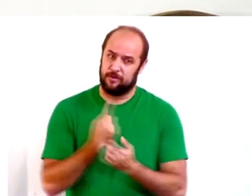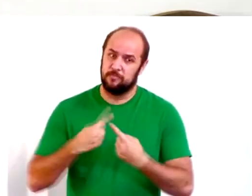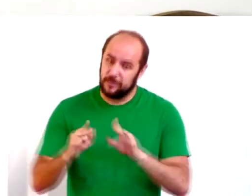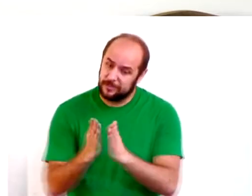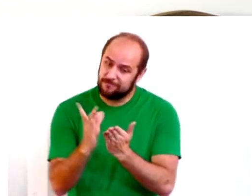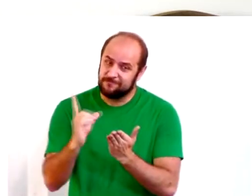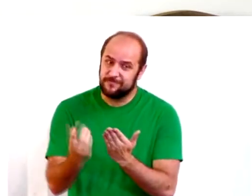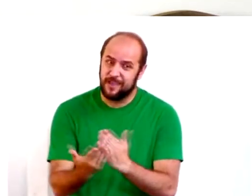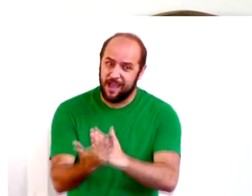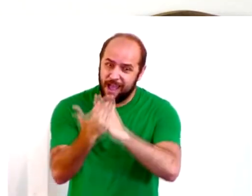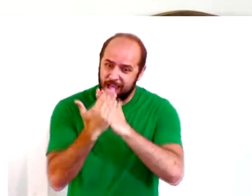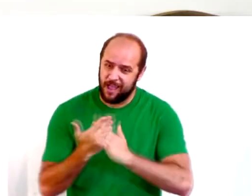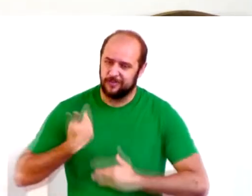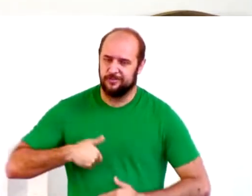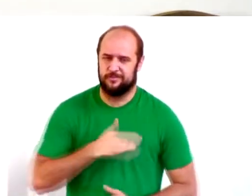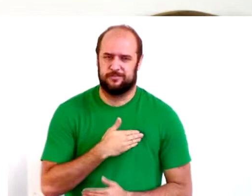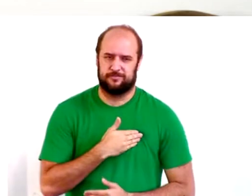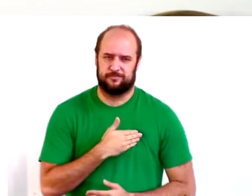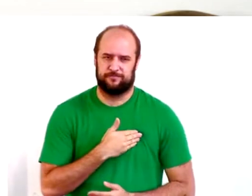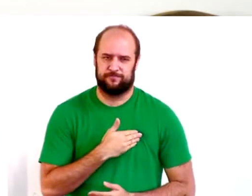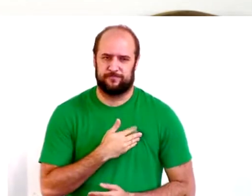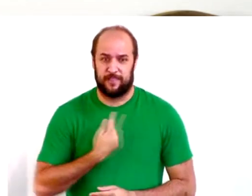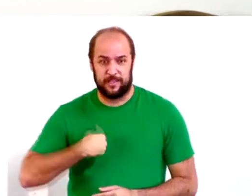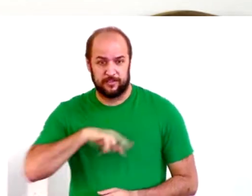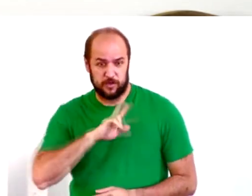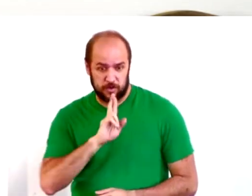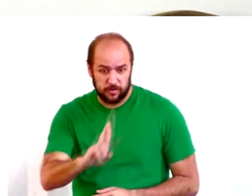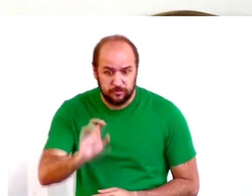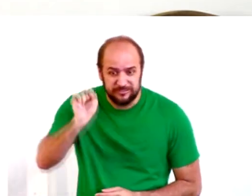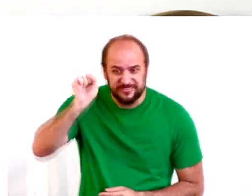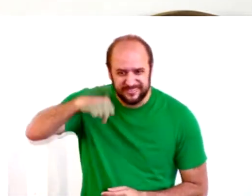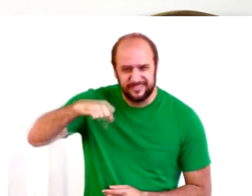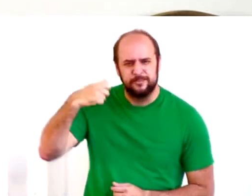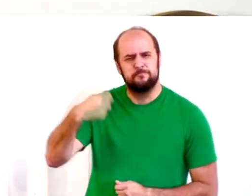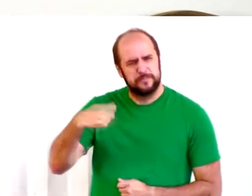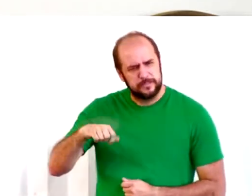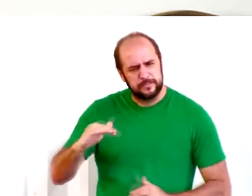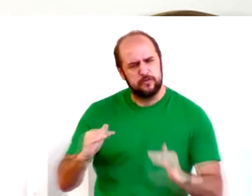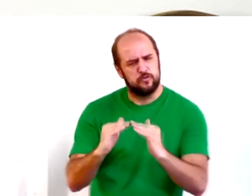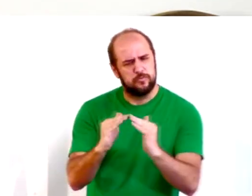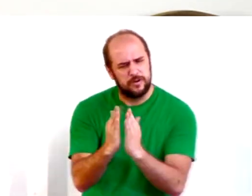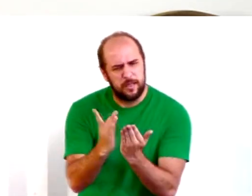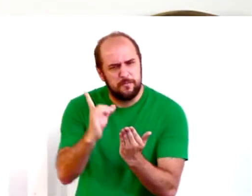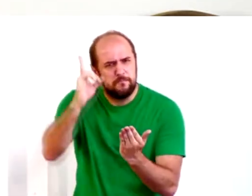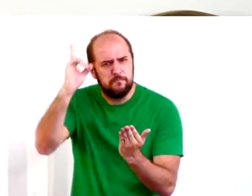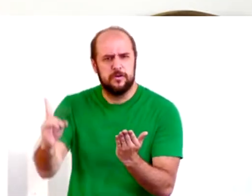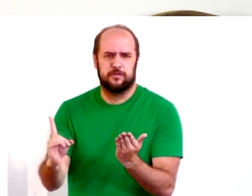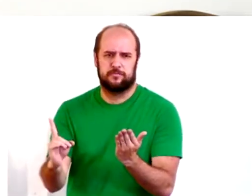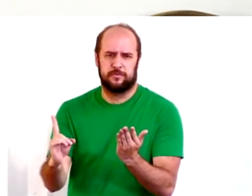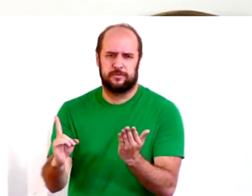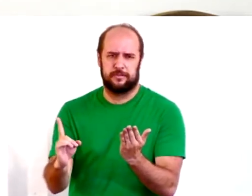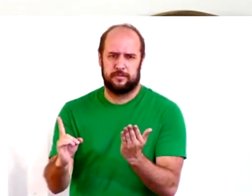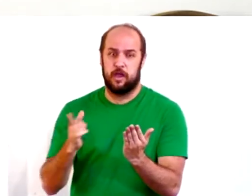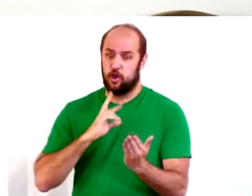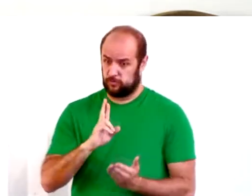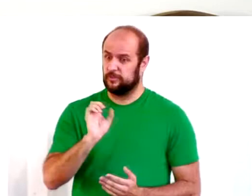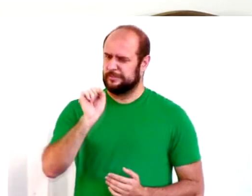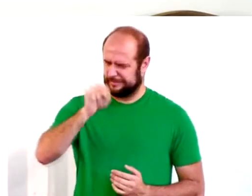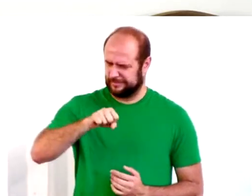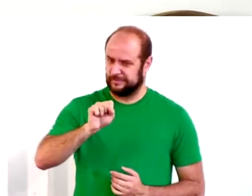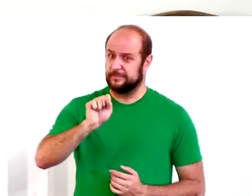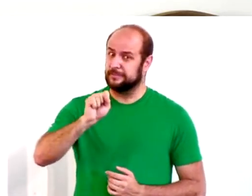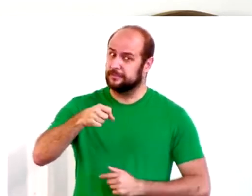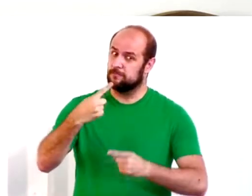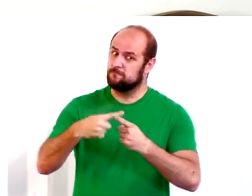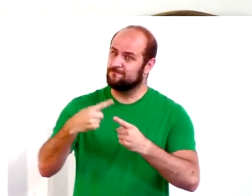O nosso sim, ele precisa estar em consonância com a palavra. Ele não pode ser o sim da minha vontade, ele precisa ser o sim, é isso que o Senhor requer